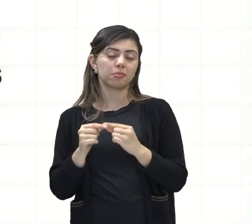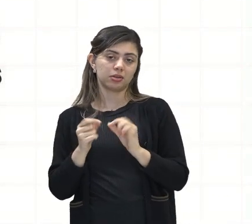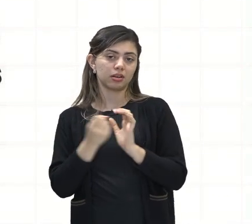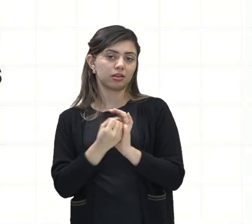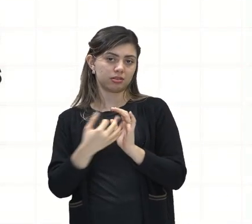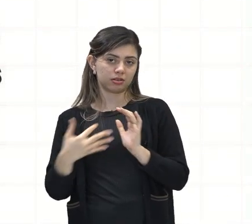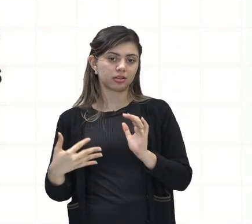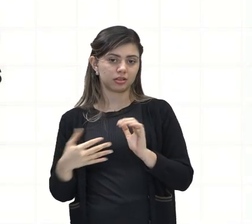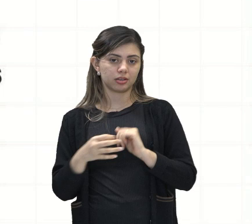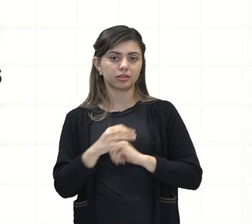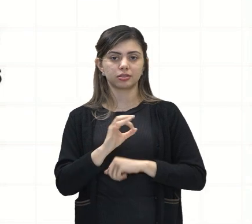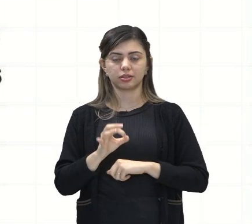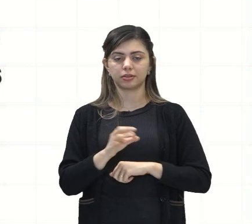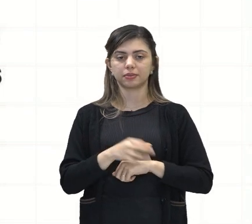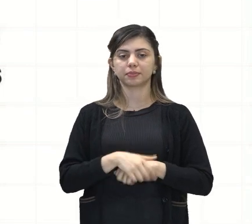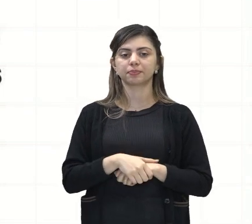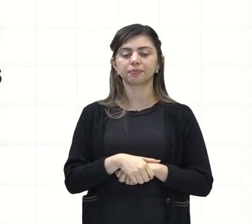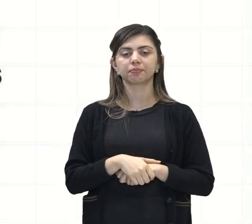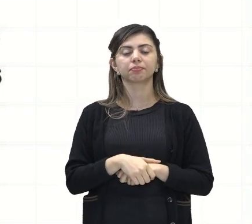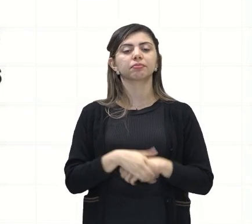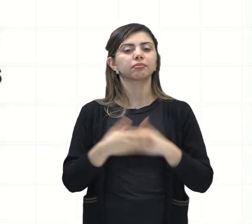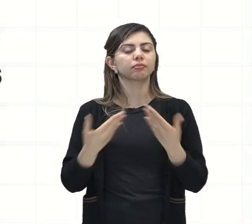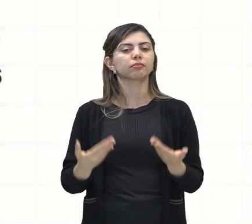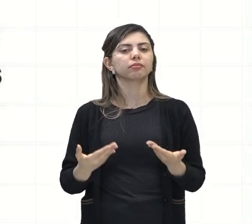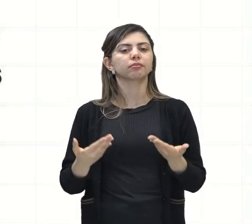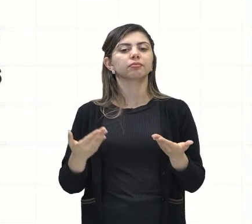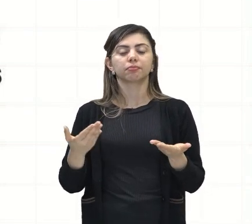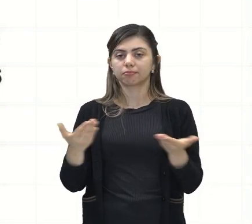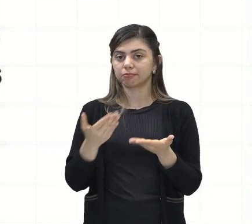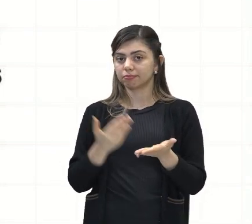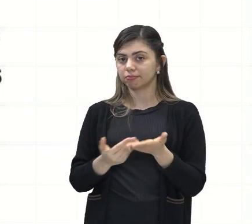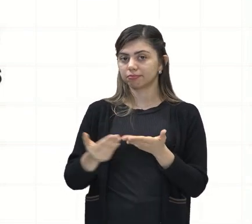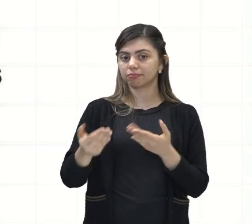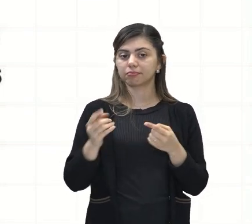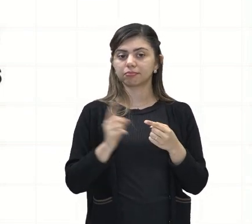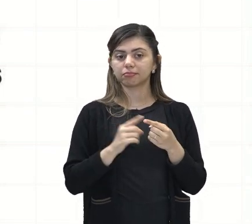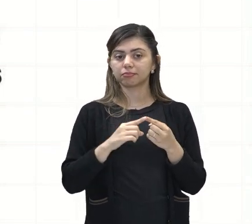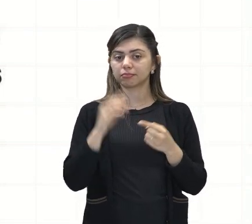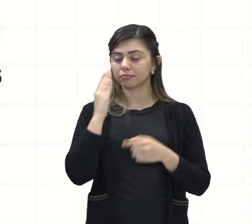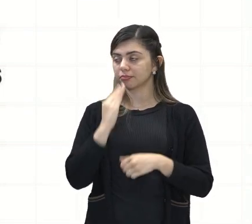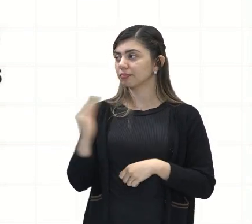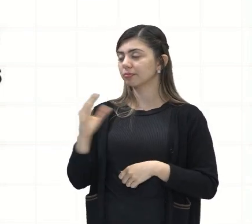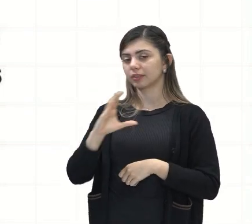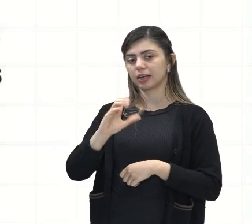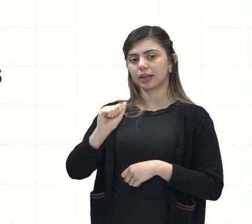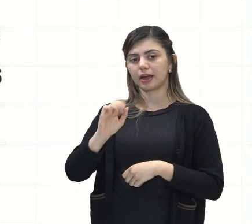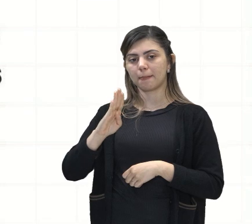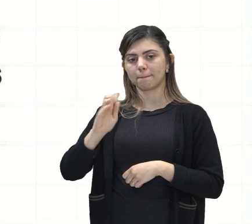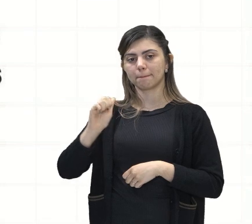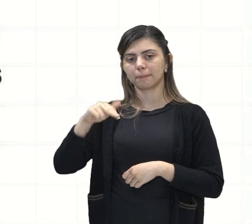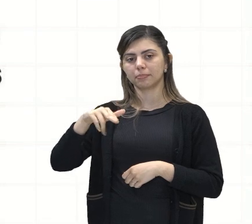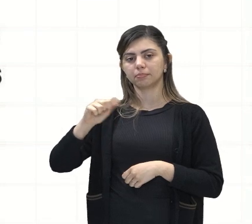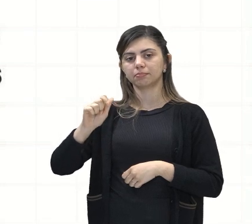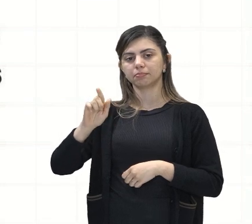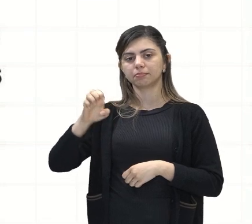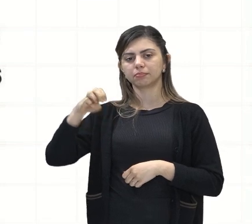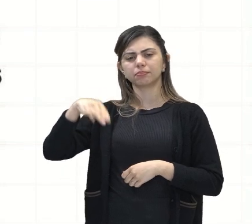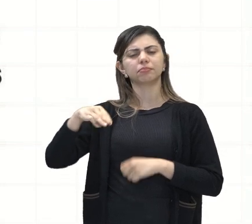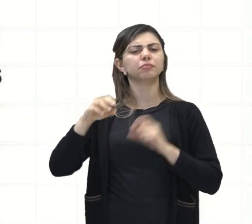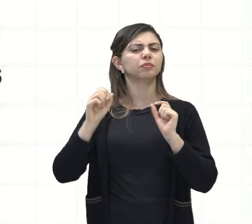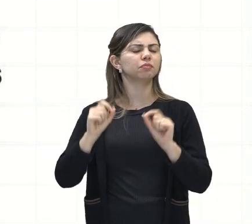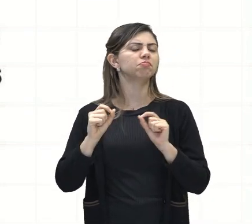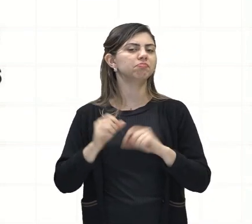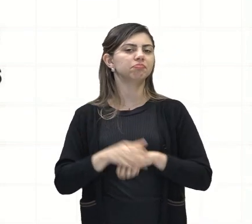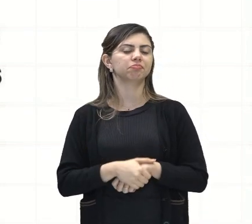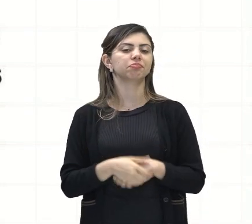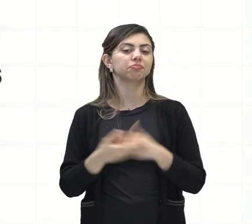suas características próprias. E iniciaremos falando da cabanagem. Olha lá, a cabanagem